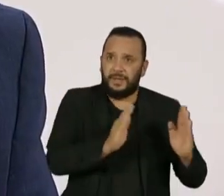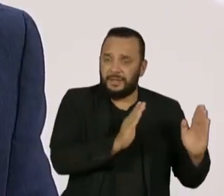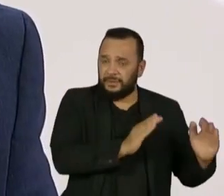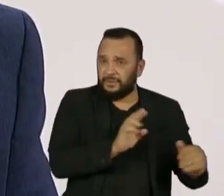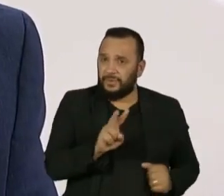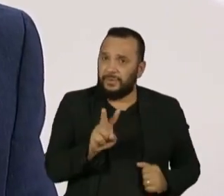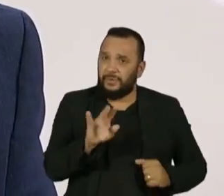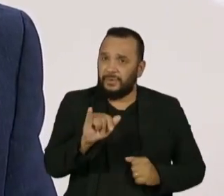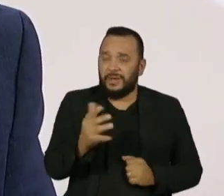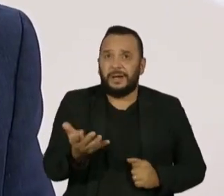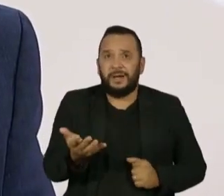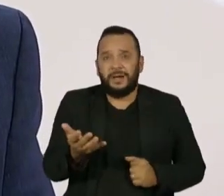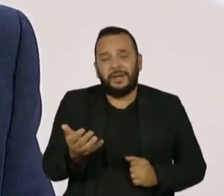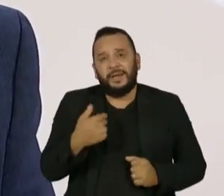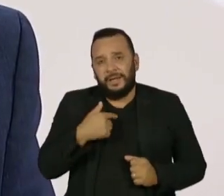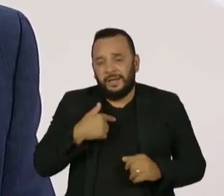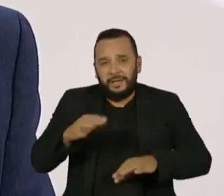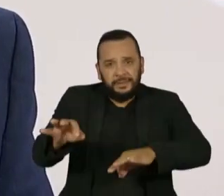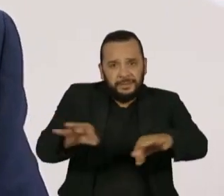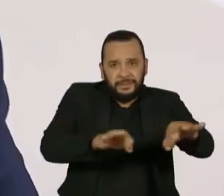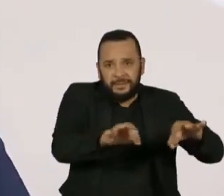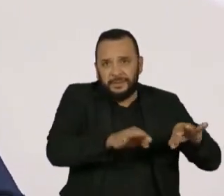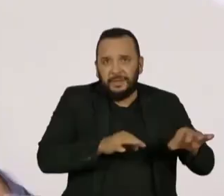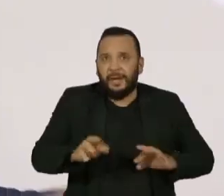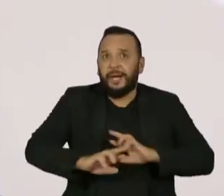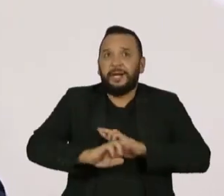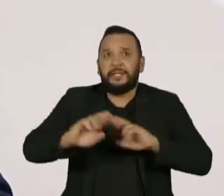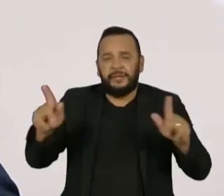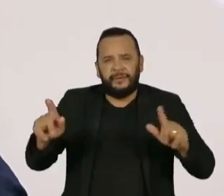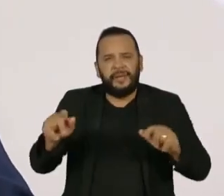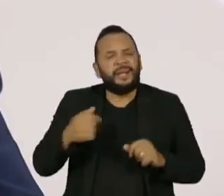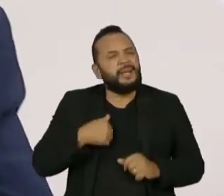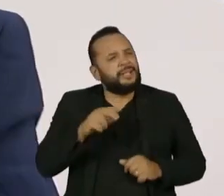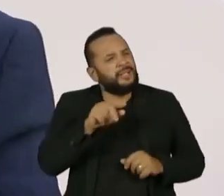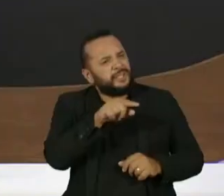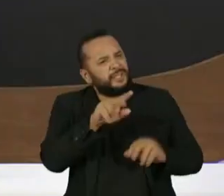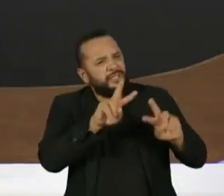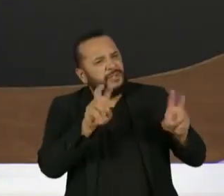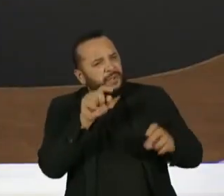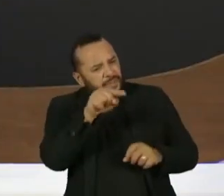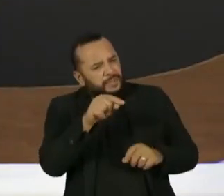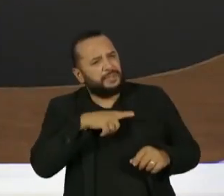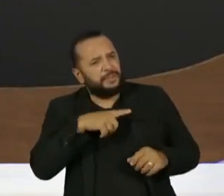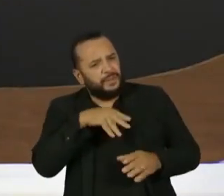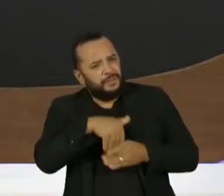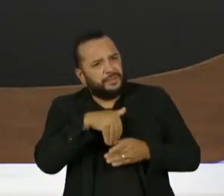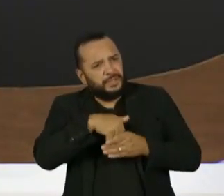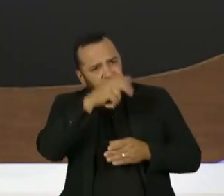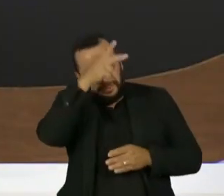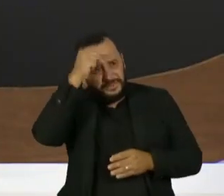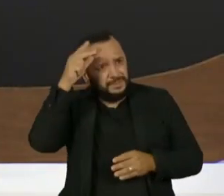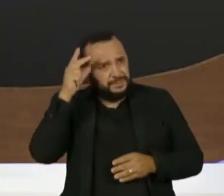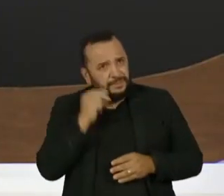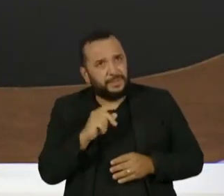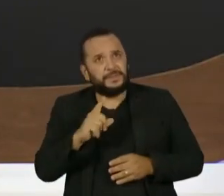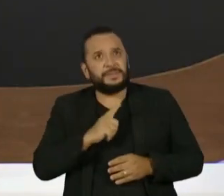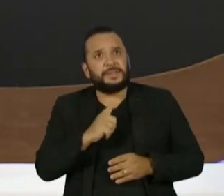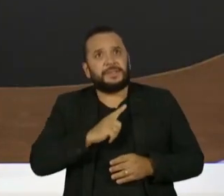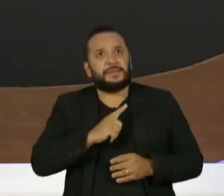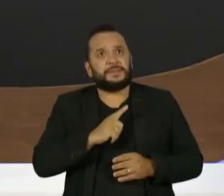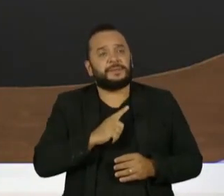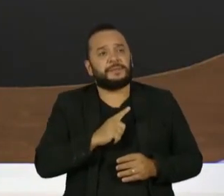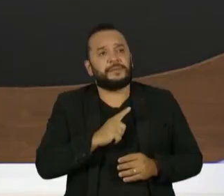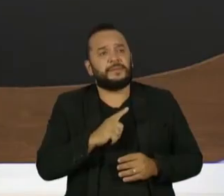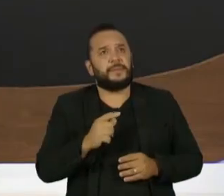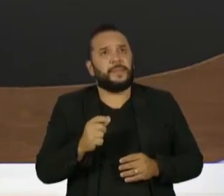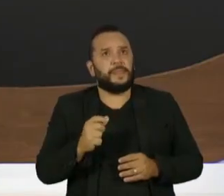levar a uma configuração diferente no cenário político brasileiro. Senador, na eleição municipal se configuram aí